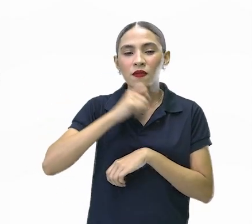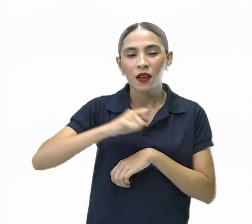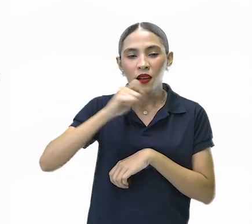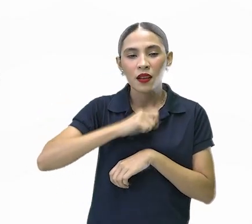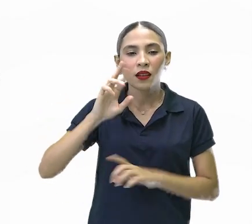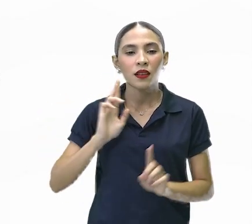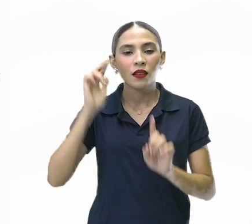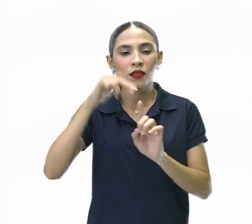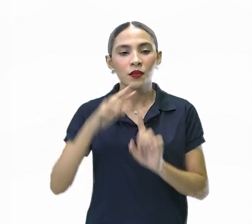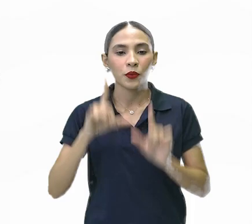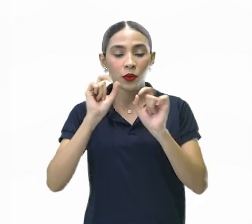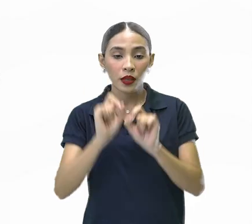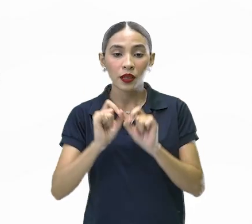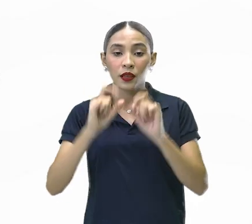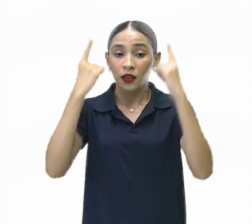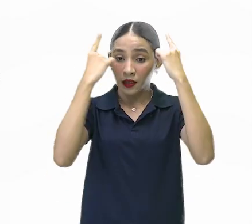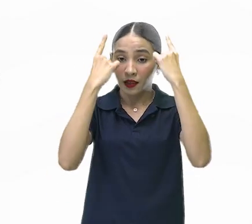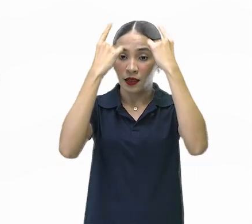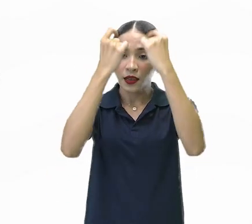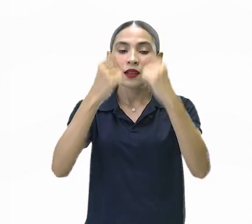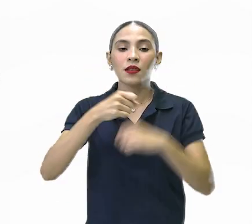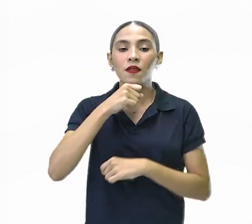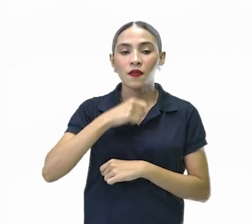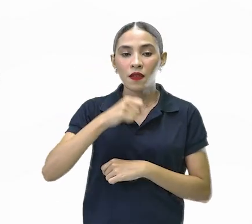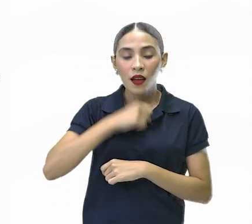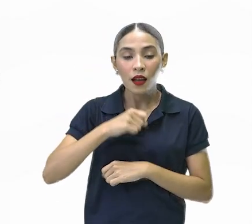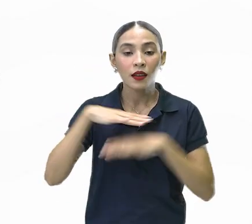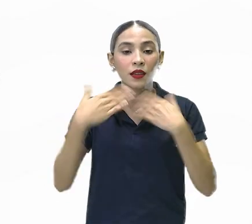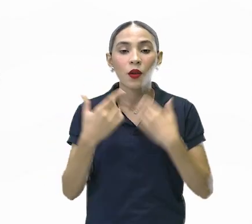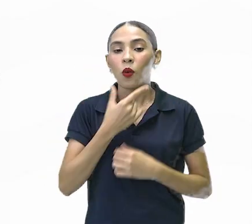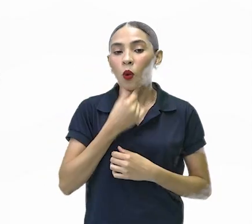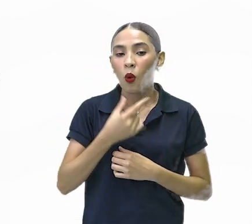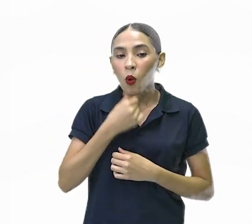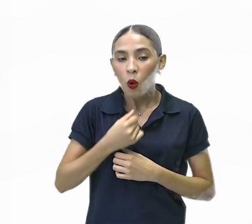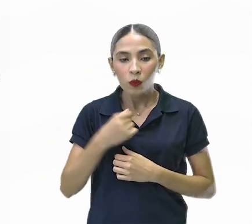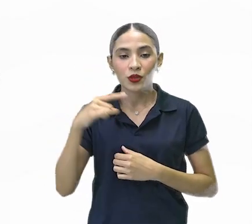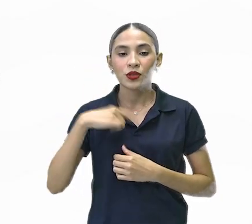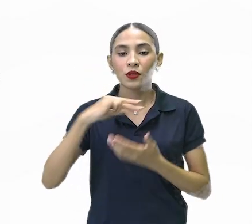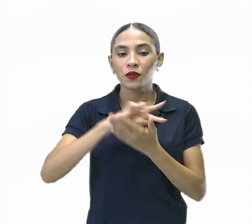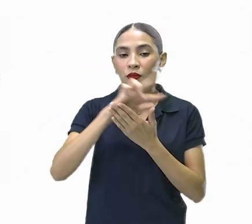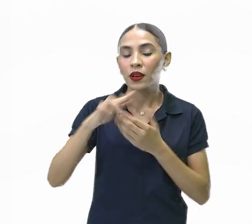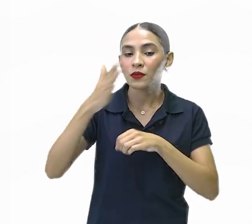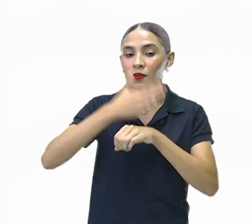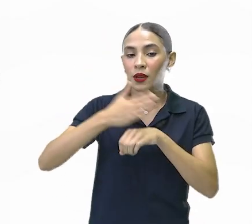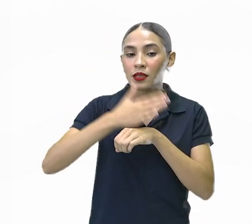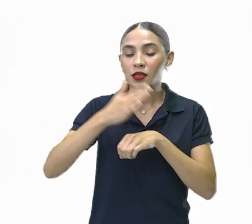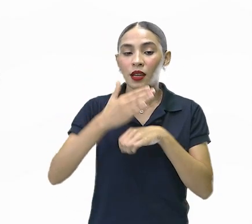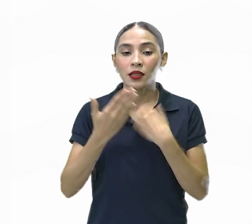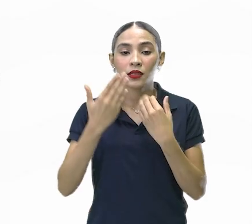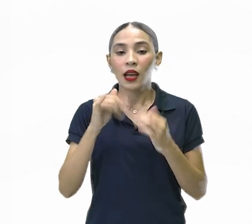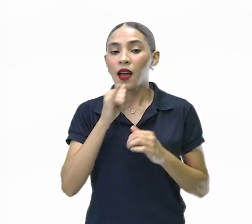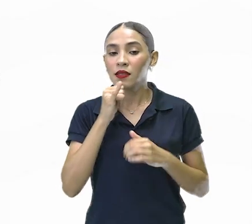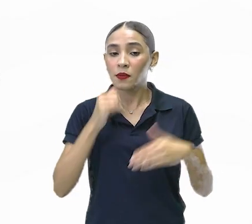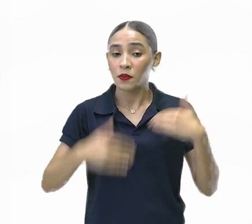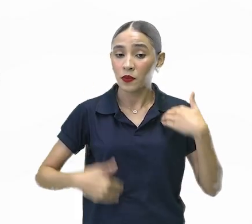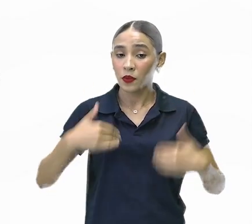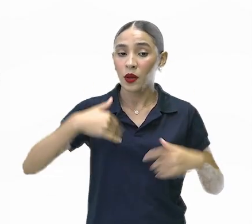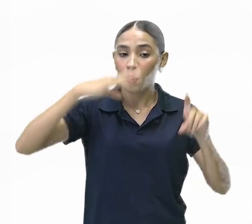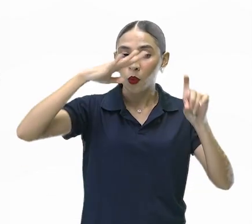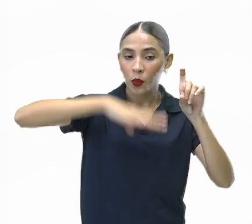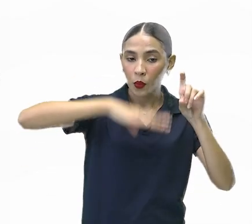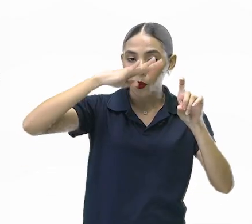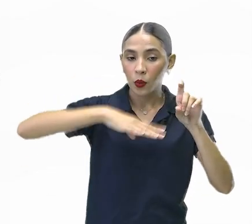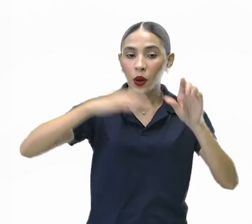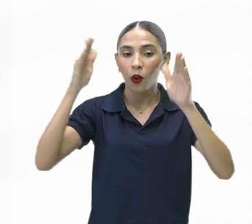e remonta aos tempos da Grécia Antiga, onde os gregos praticavam vários exercícios físicos como forma de cultuar